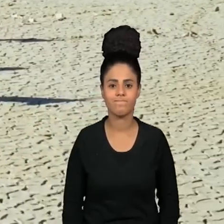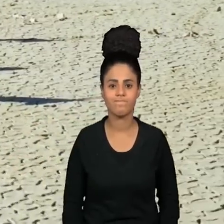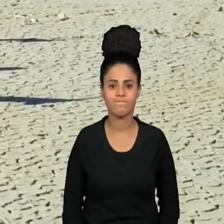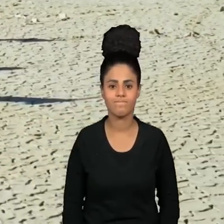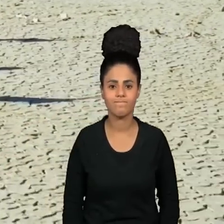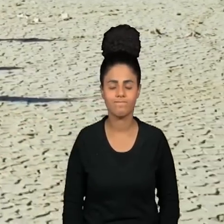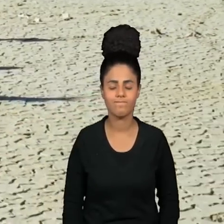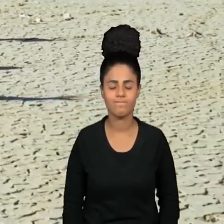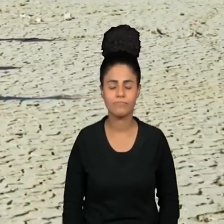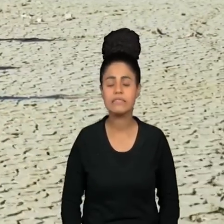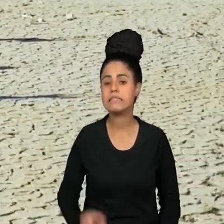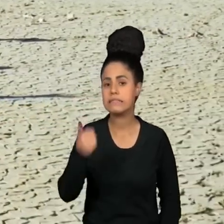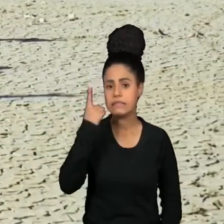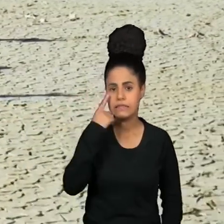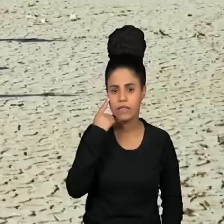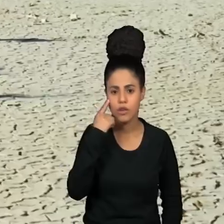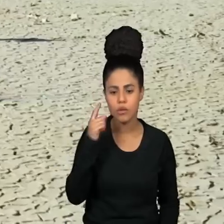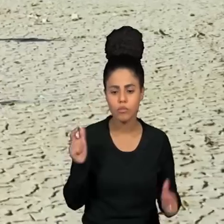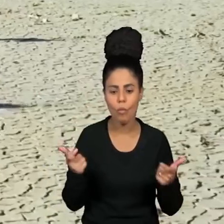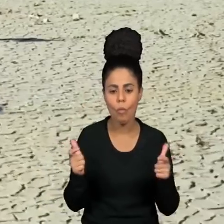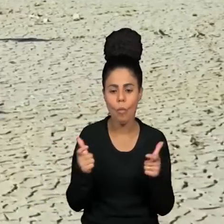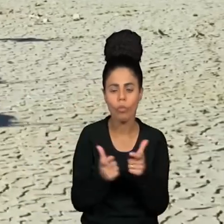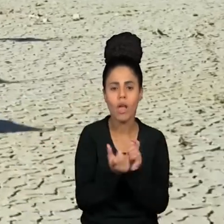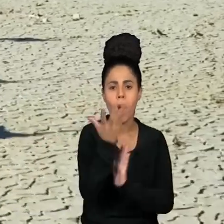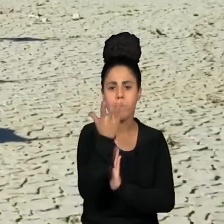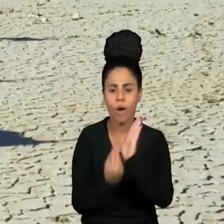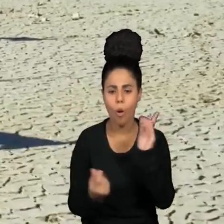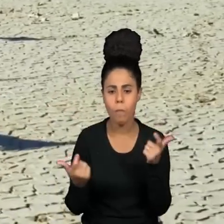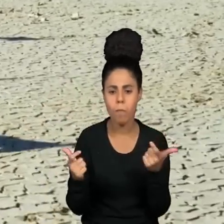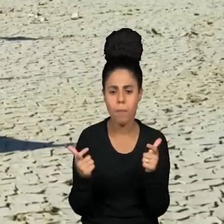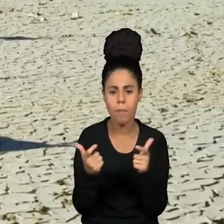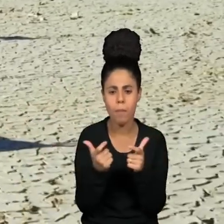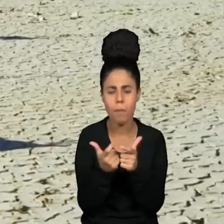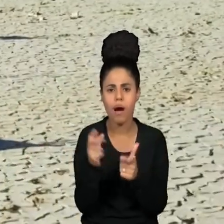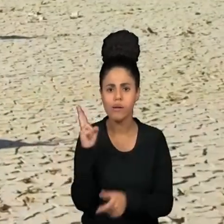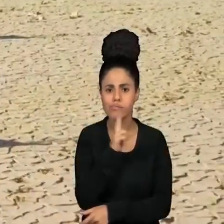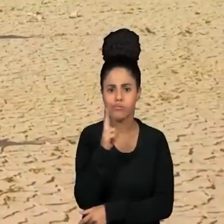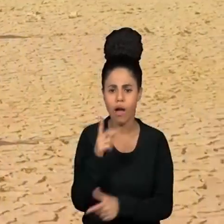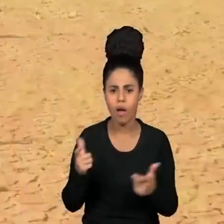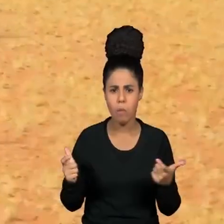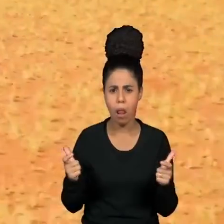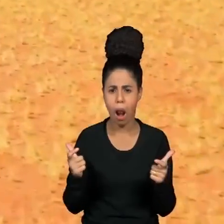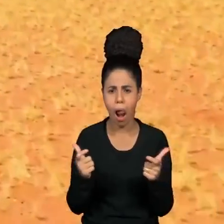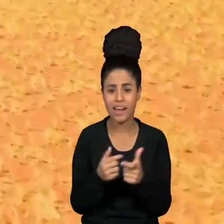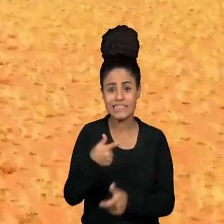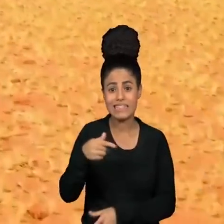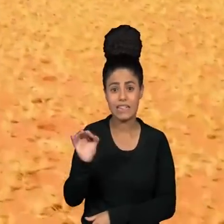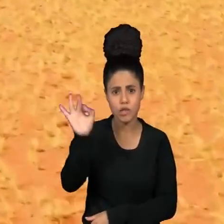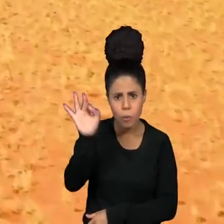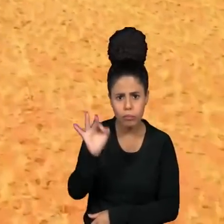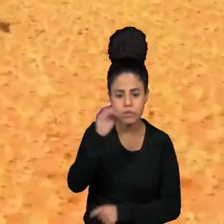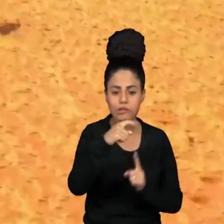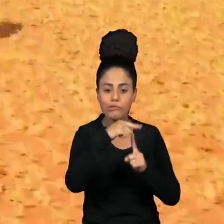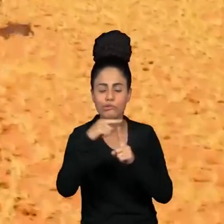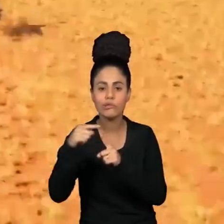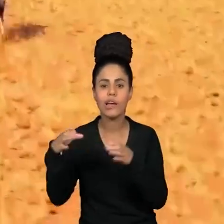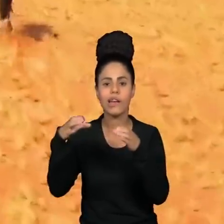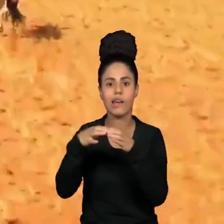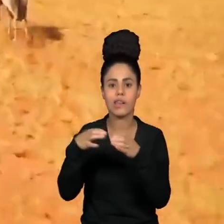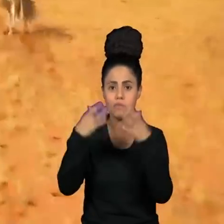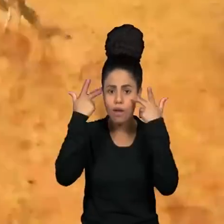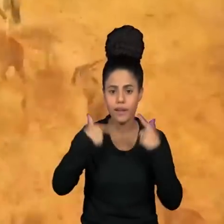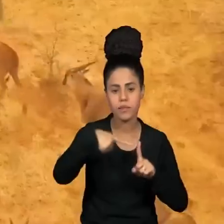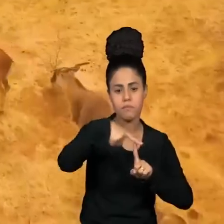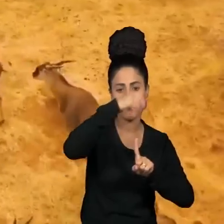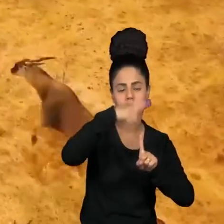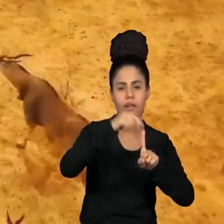São consideradas extinções em massa as perdas aceleradas de cerca de 70% das espécies de animais e